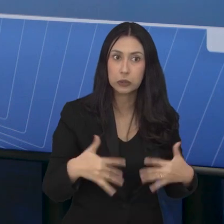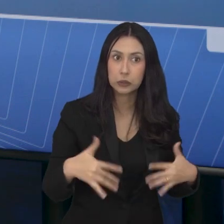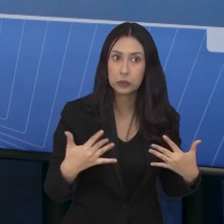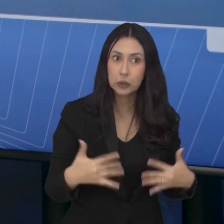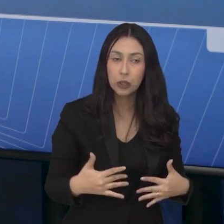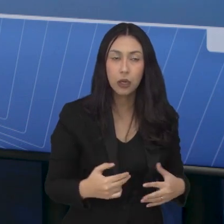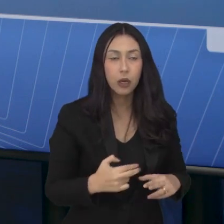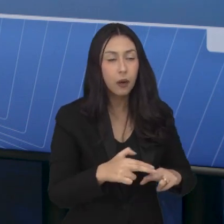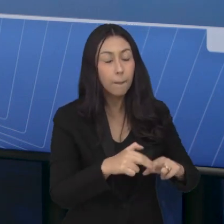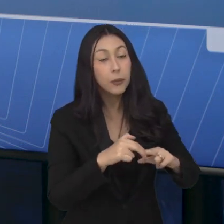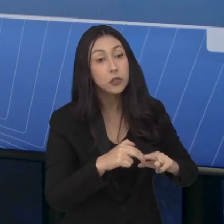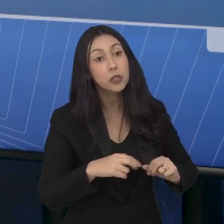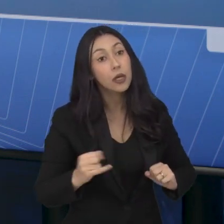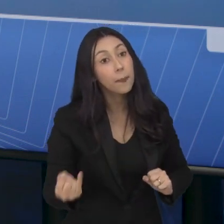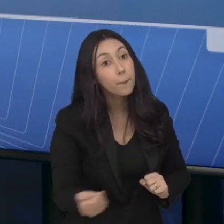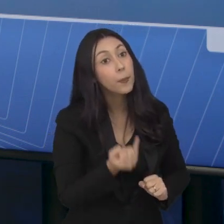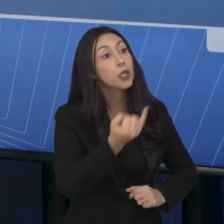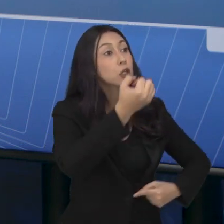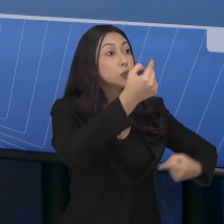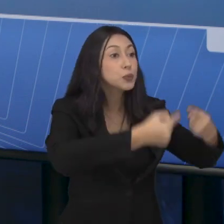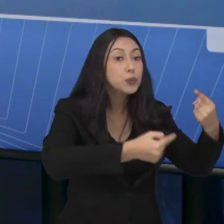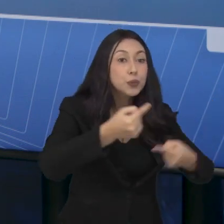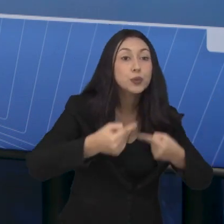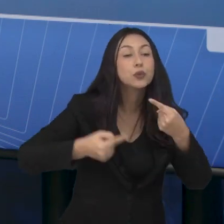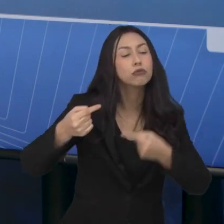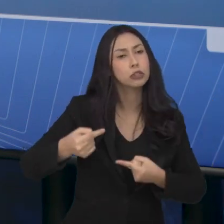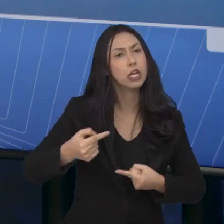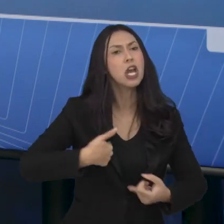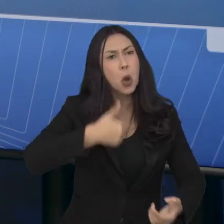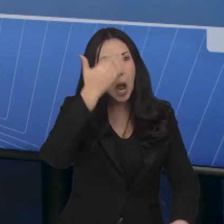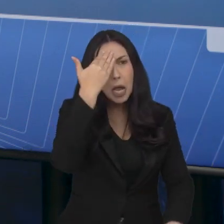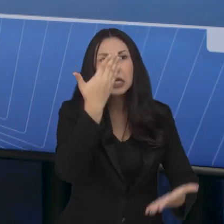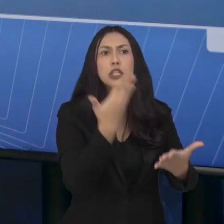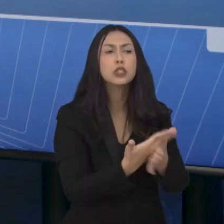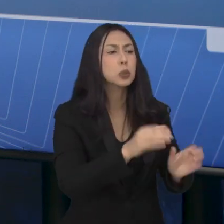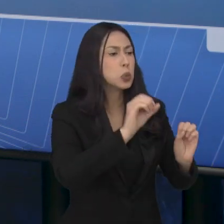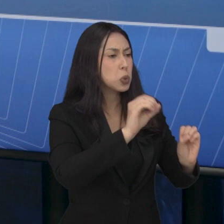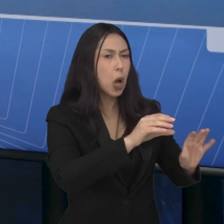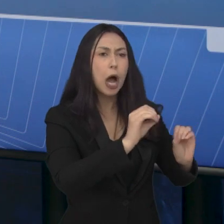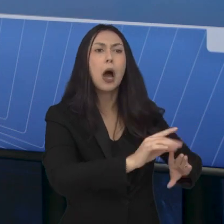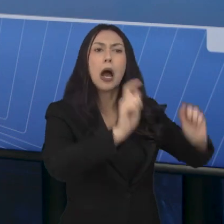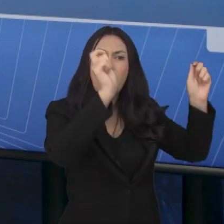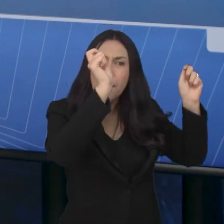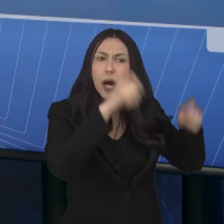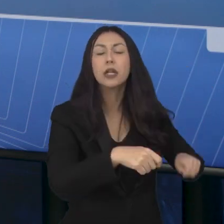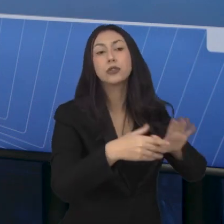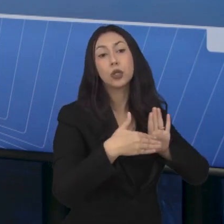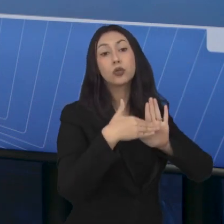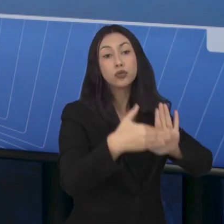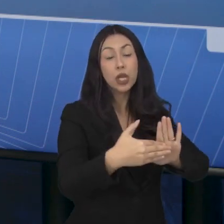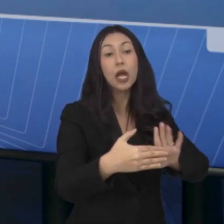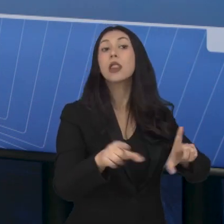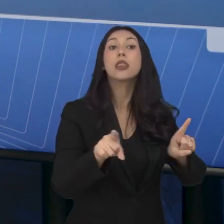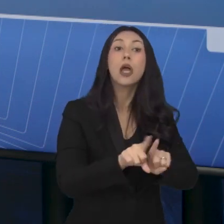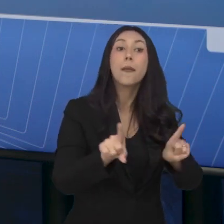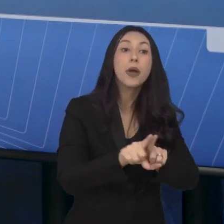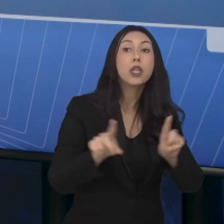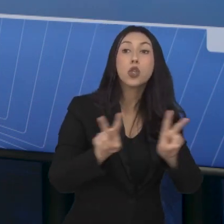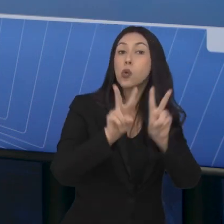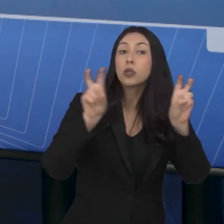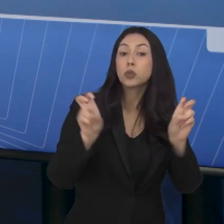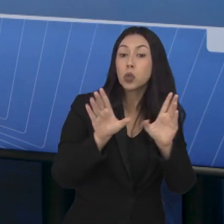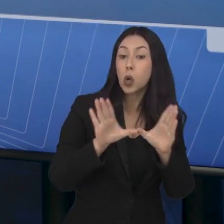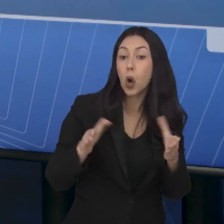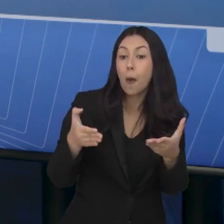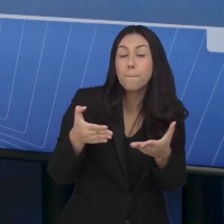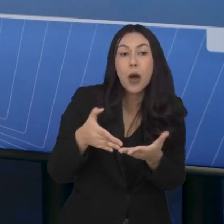sociedade. Então, é necessário falarmos. Acredito muito no poder da educação. Quando a gente fala da Comissão da Verdade sobre a escravidão